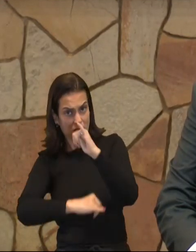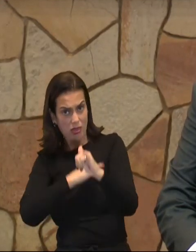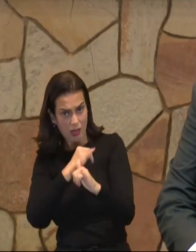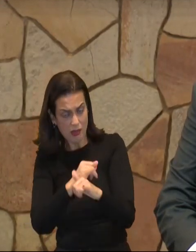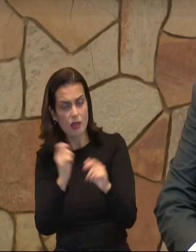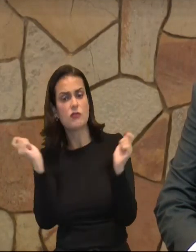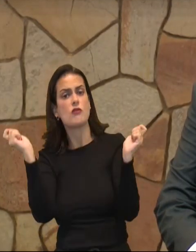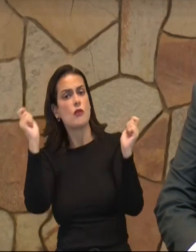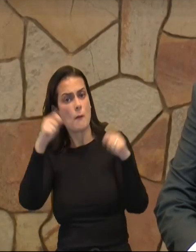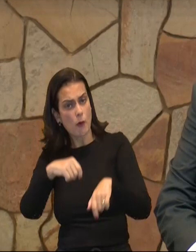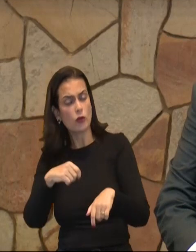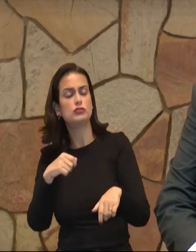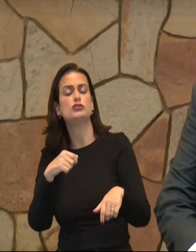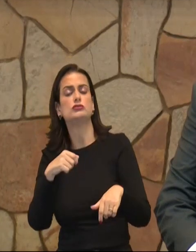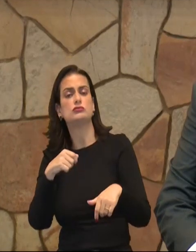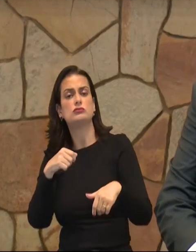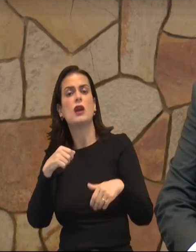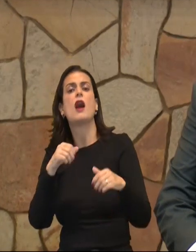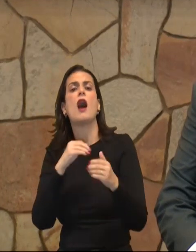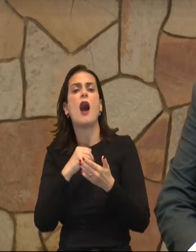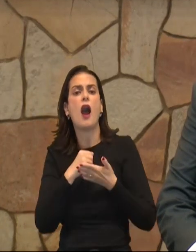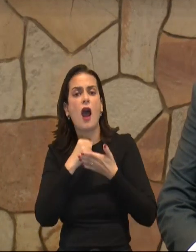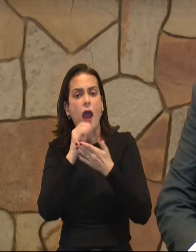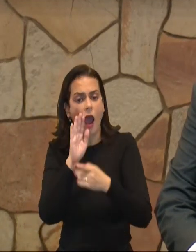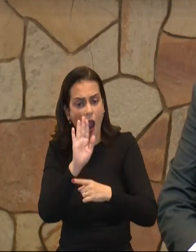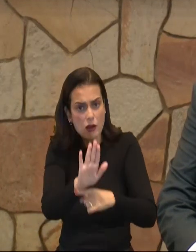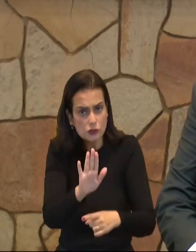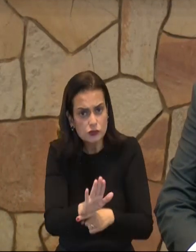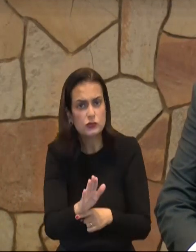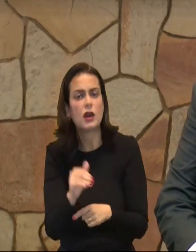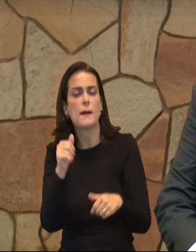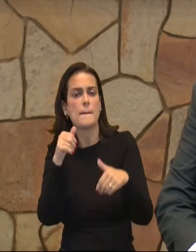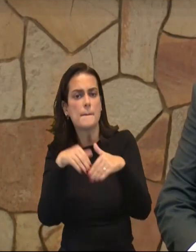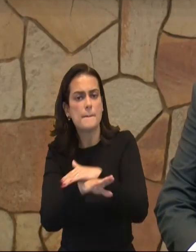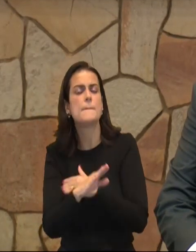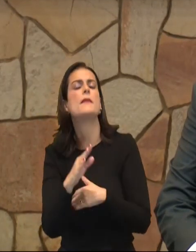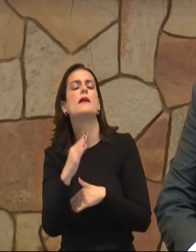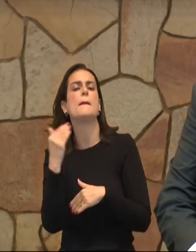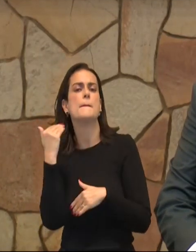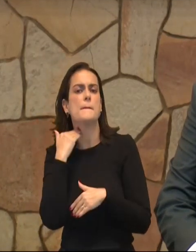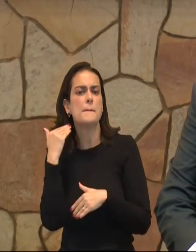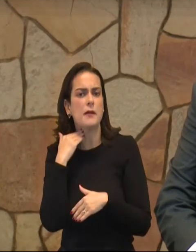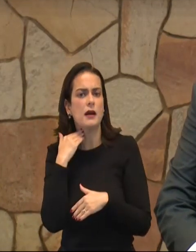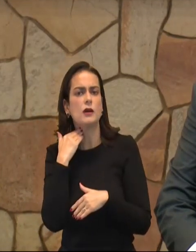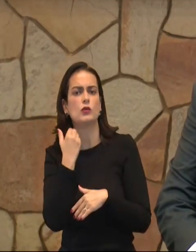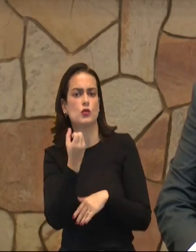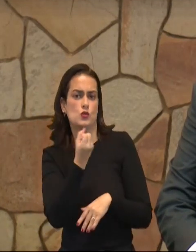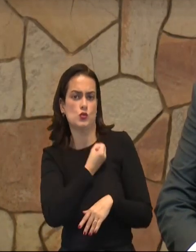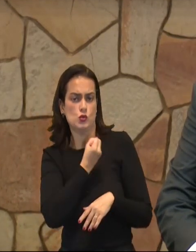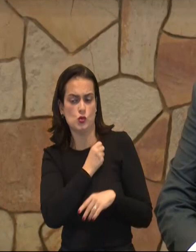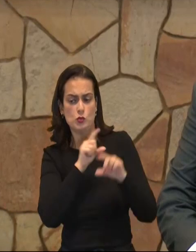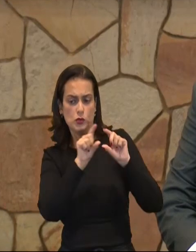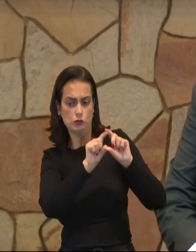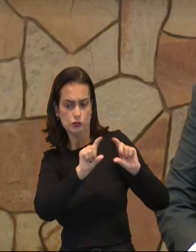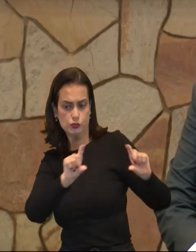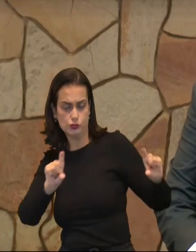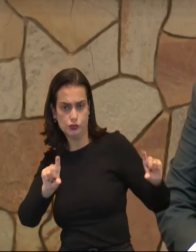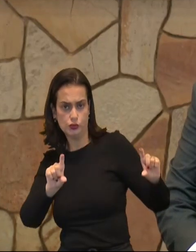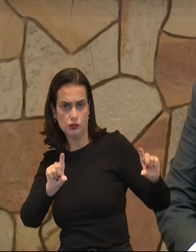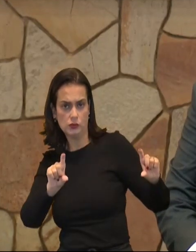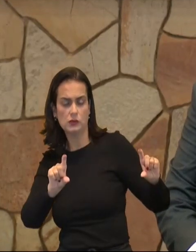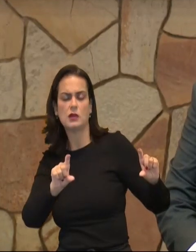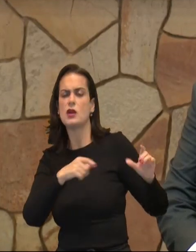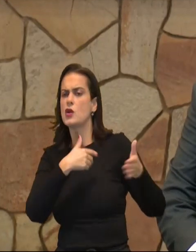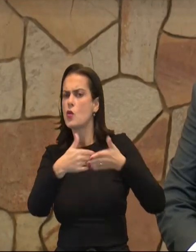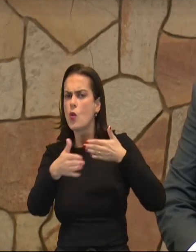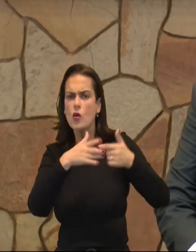você pode contribuir. Você pode ver agora aí os dados bancários, as informações, você pode, em qualquer lugar que você se encontre